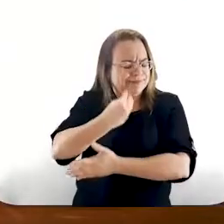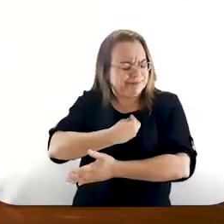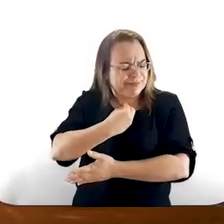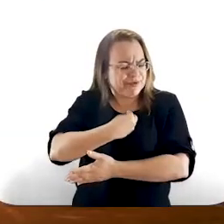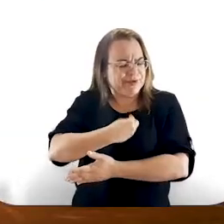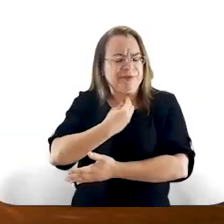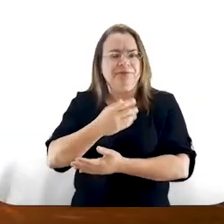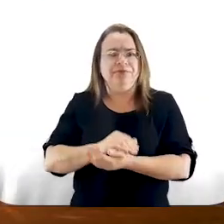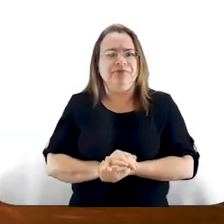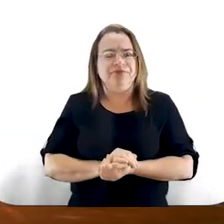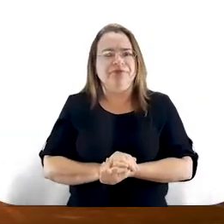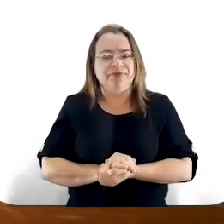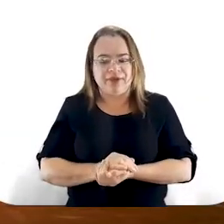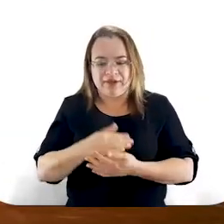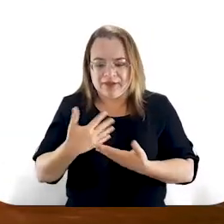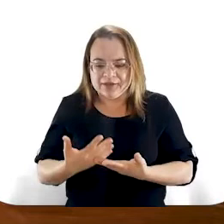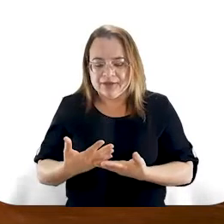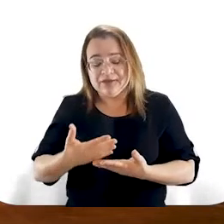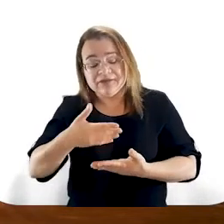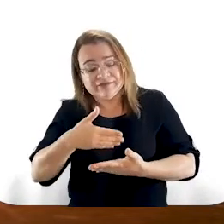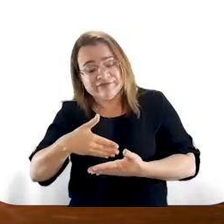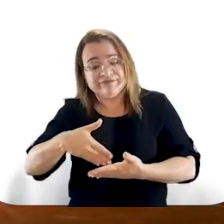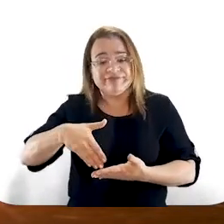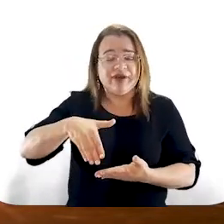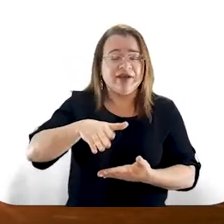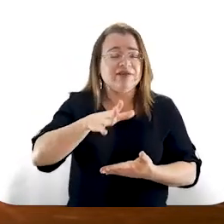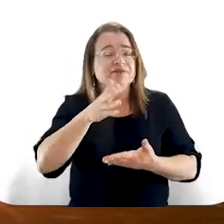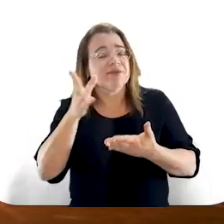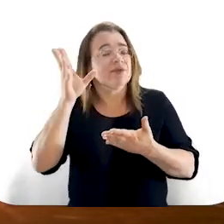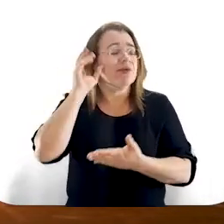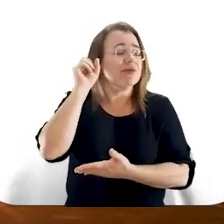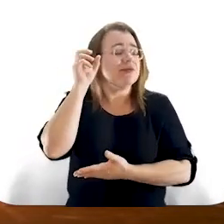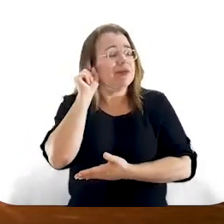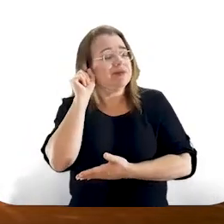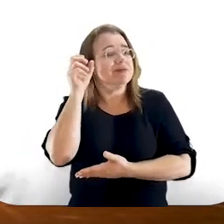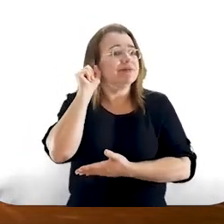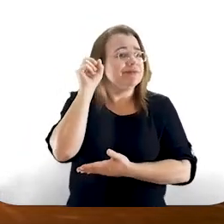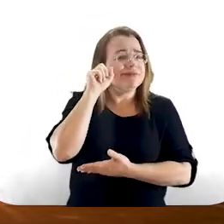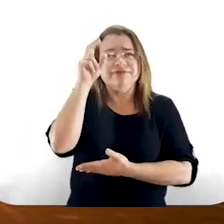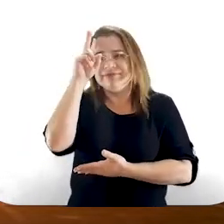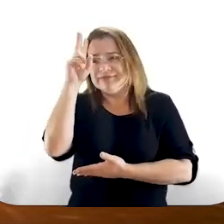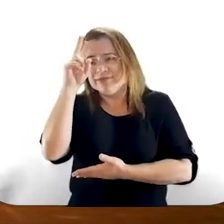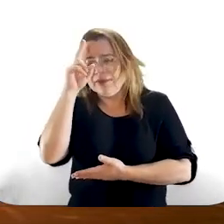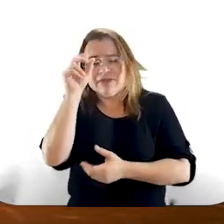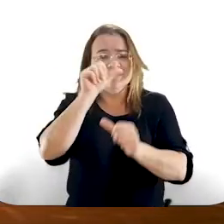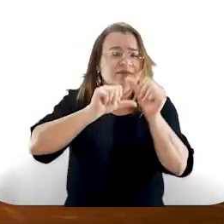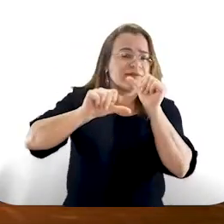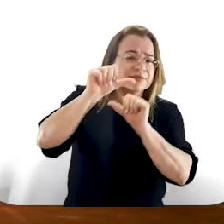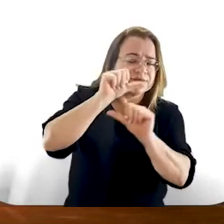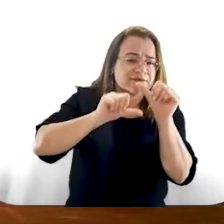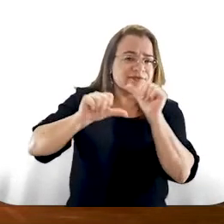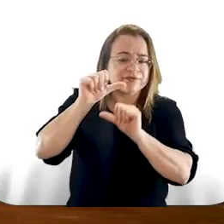vida. E a gente vai ouvindo essas histórias e vai transformando